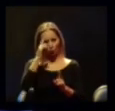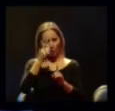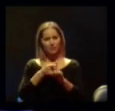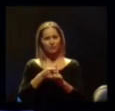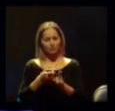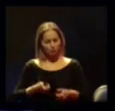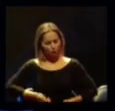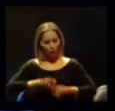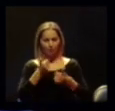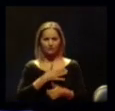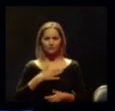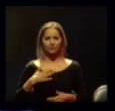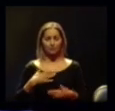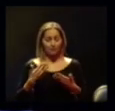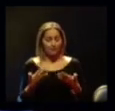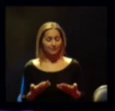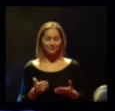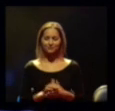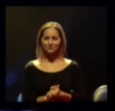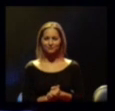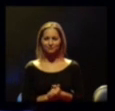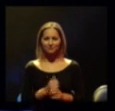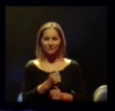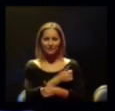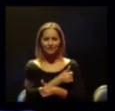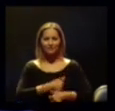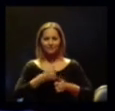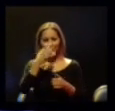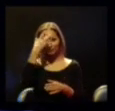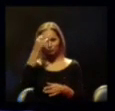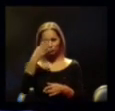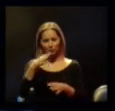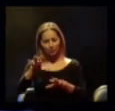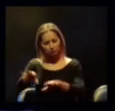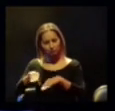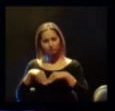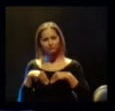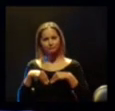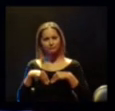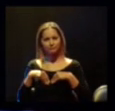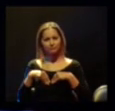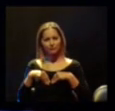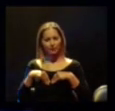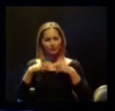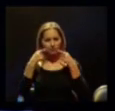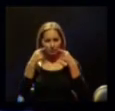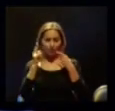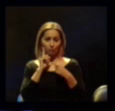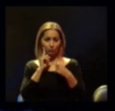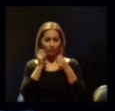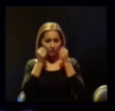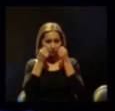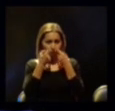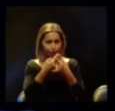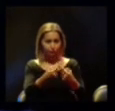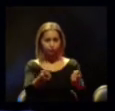saúde. Sendo assim, a cidade de Setúbal assumiu o compromisso de transmitir os tais valores